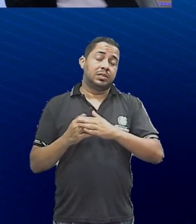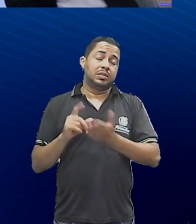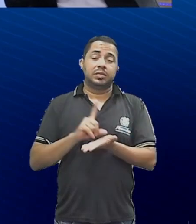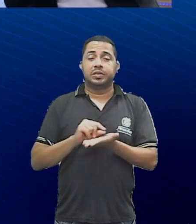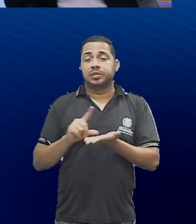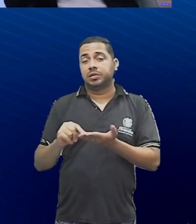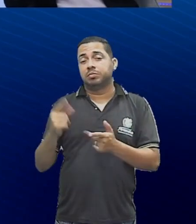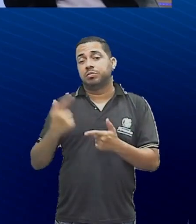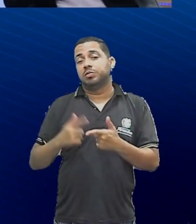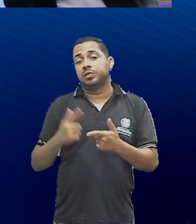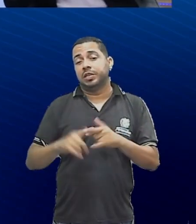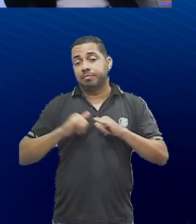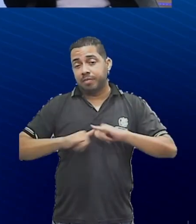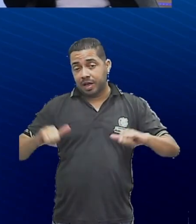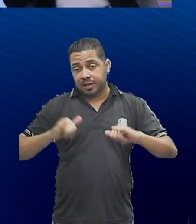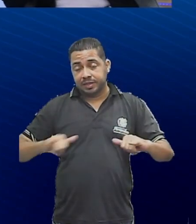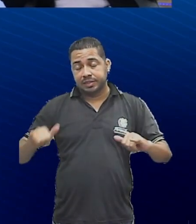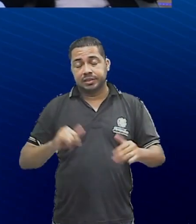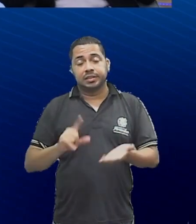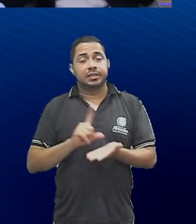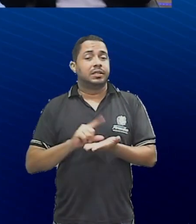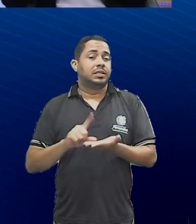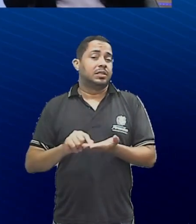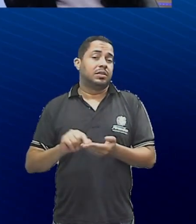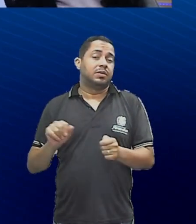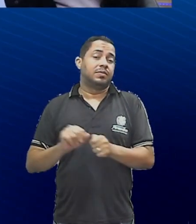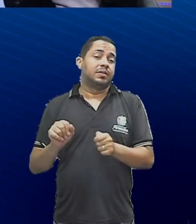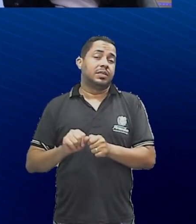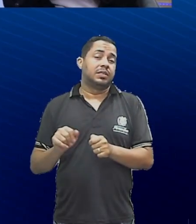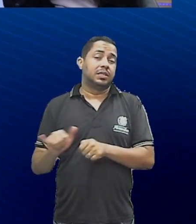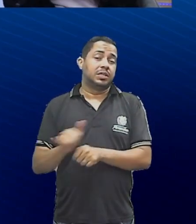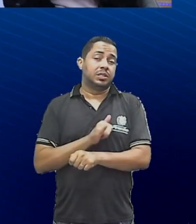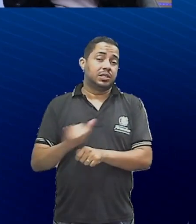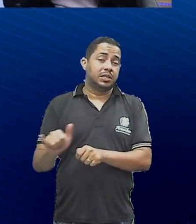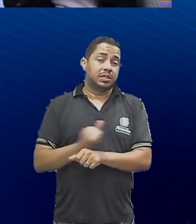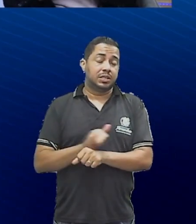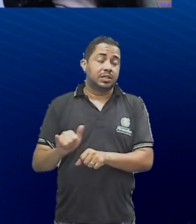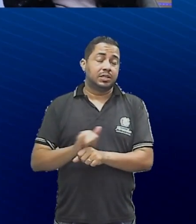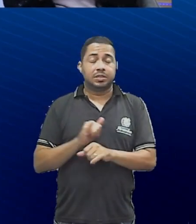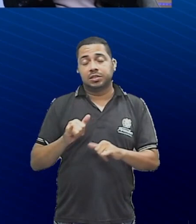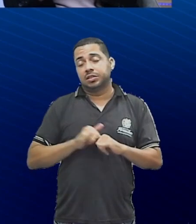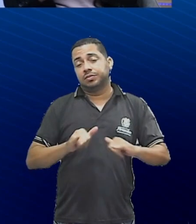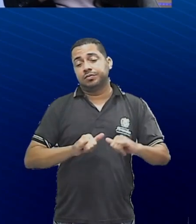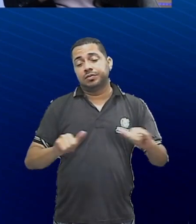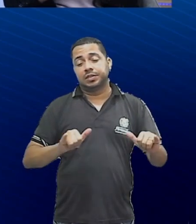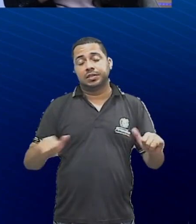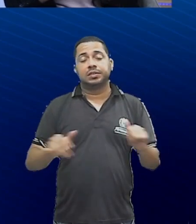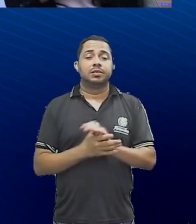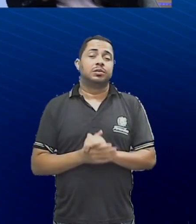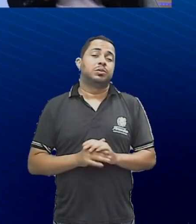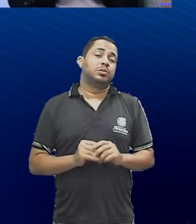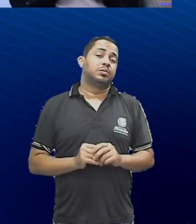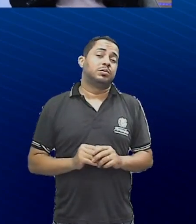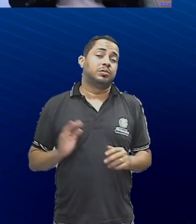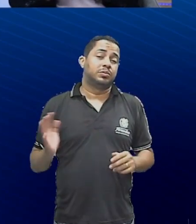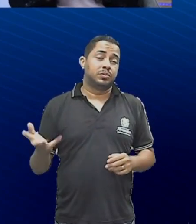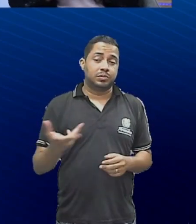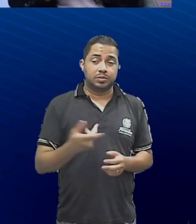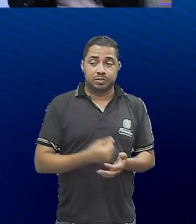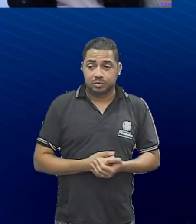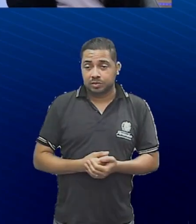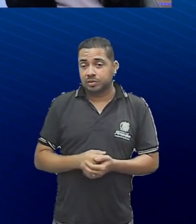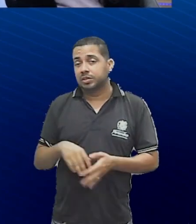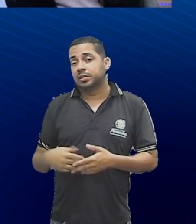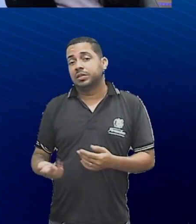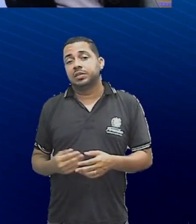o marketing digital é a parte de você fazer a estratégia de divulgação como um todo, e